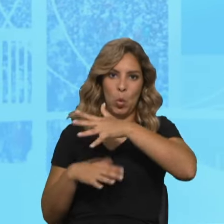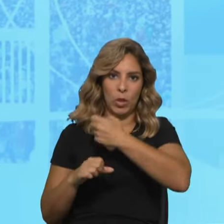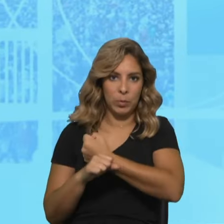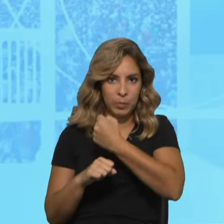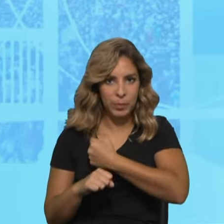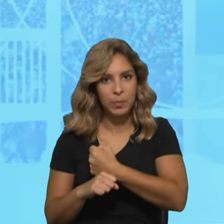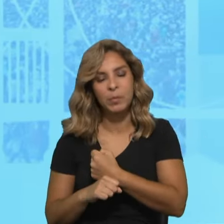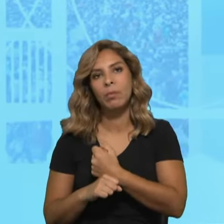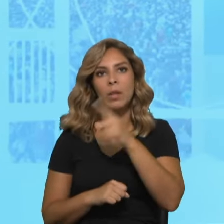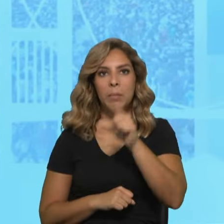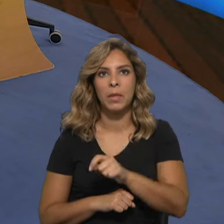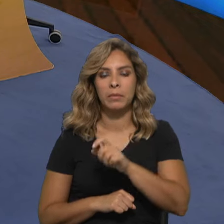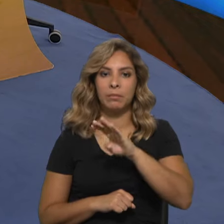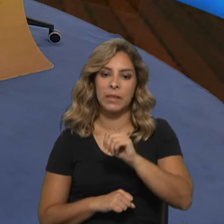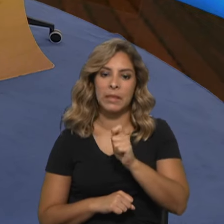servitas